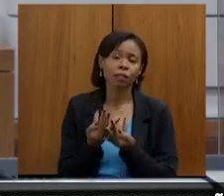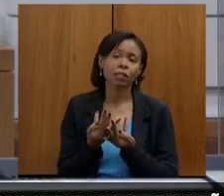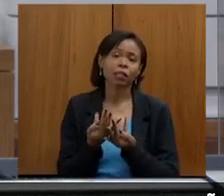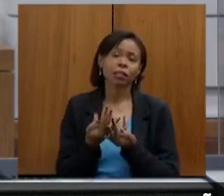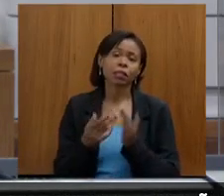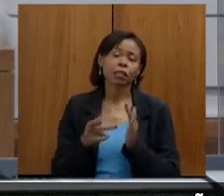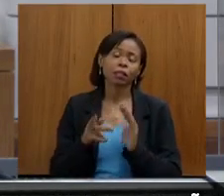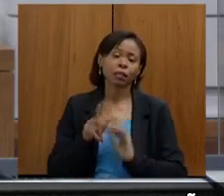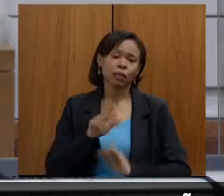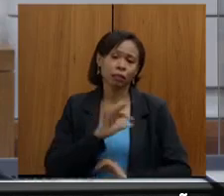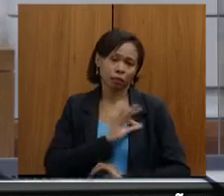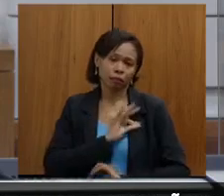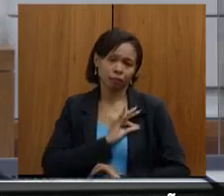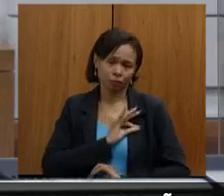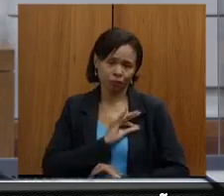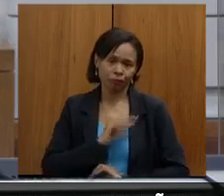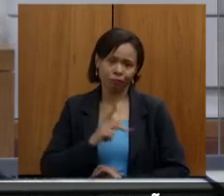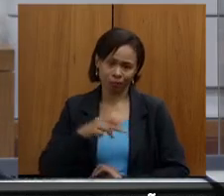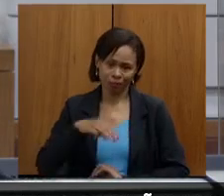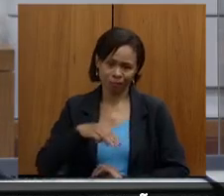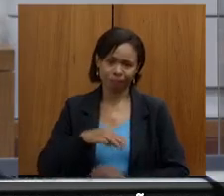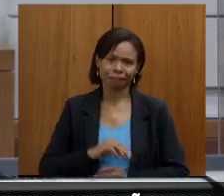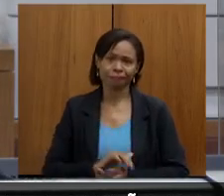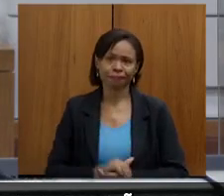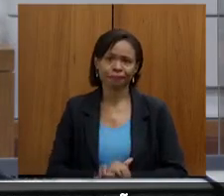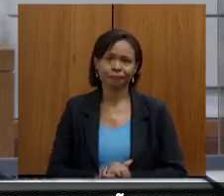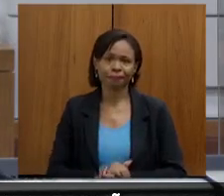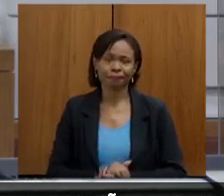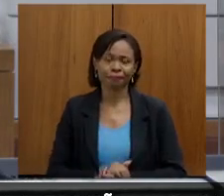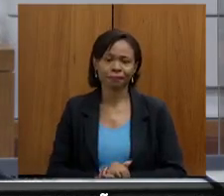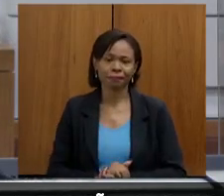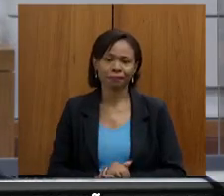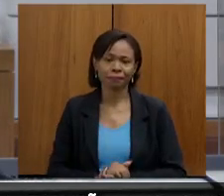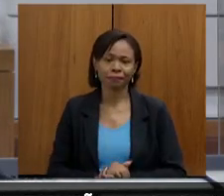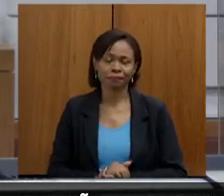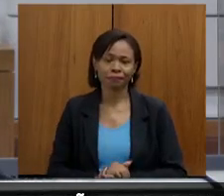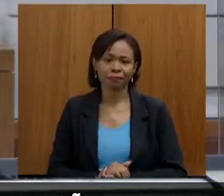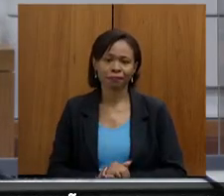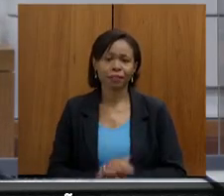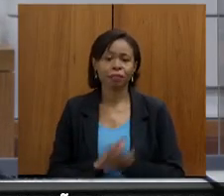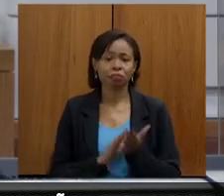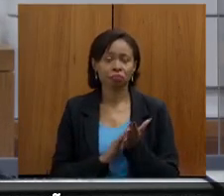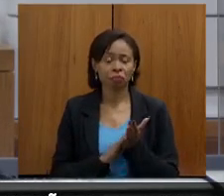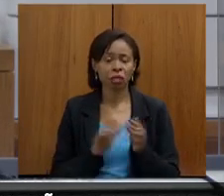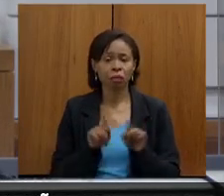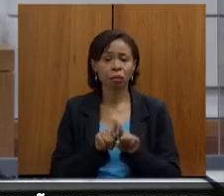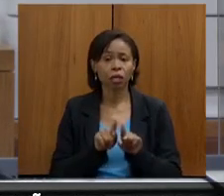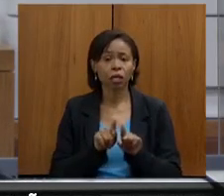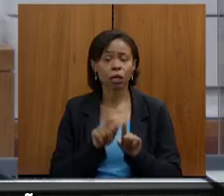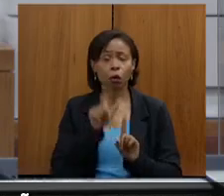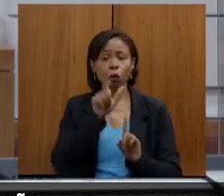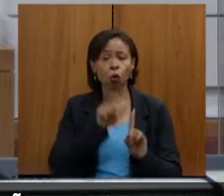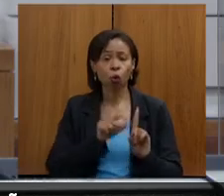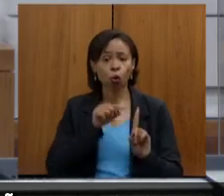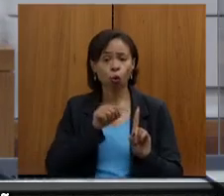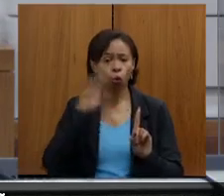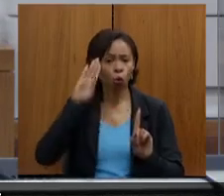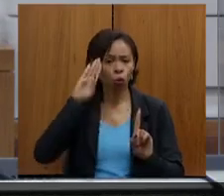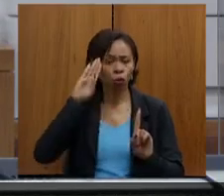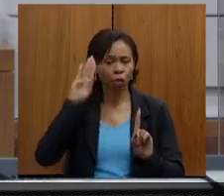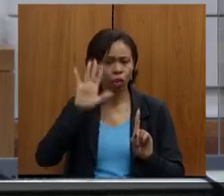militares eu queria também aqui reconhecer o esforço do comandante da Polícia